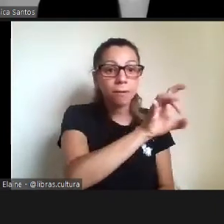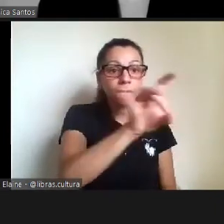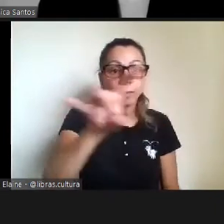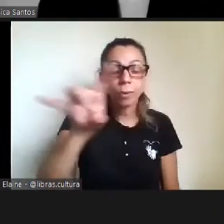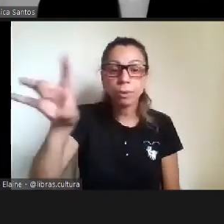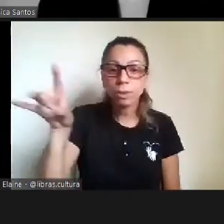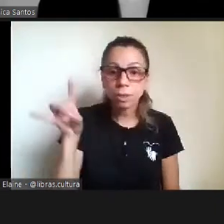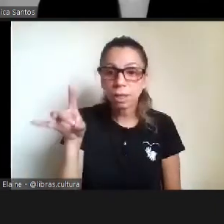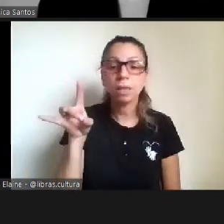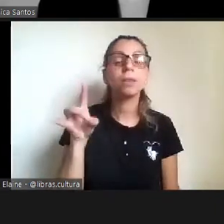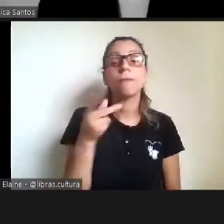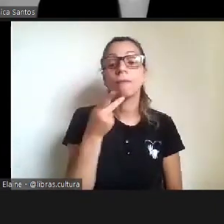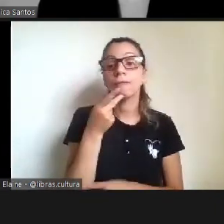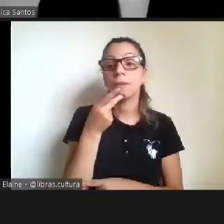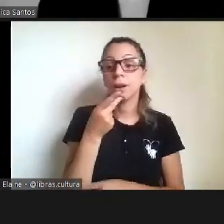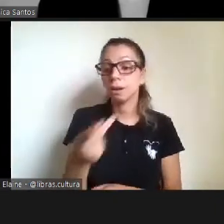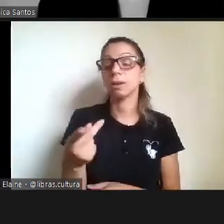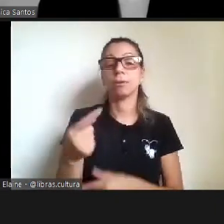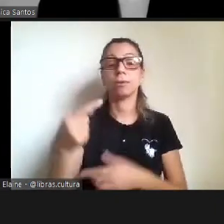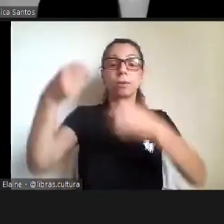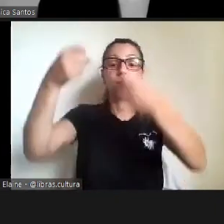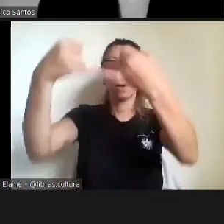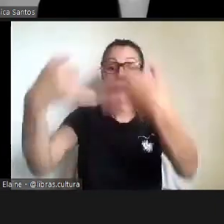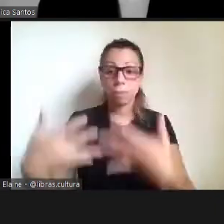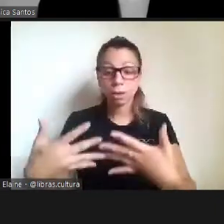Elas estão dizendo isso para nós.